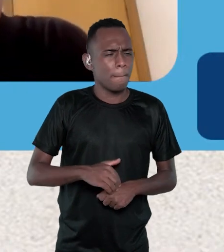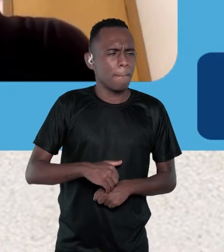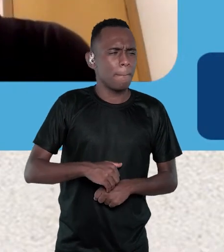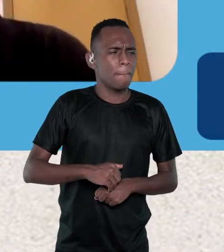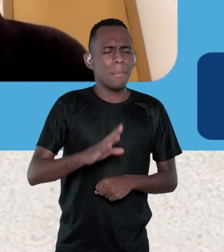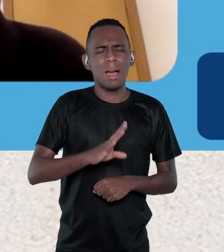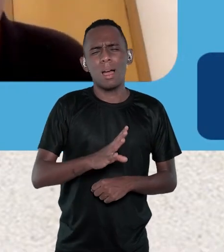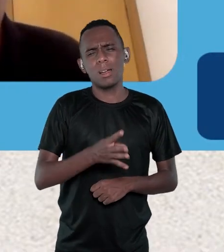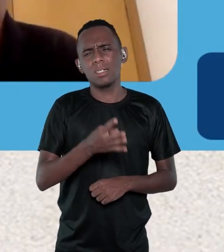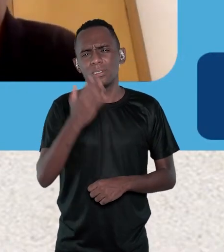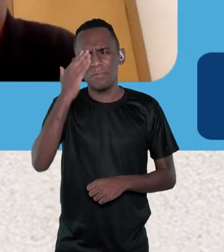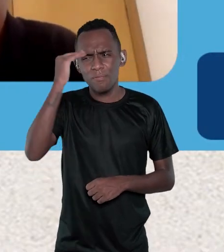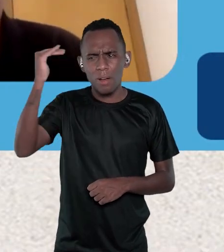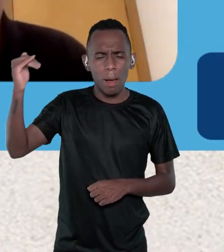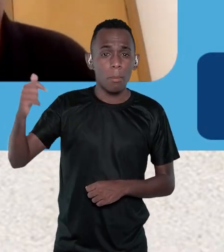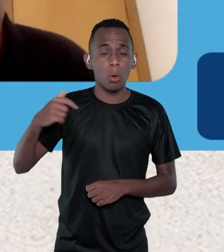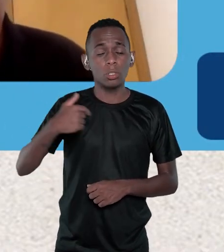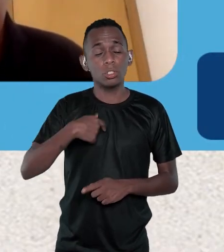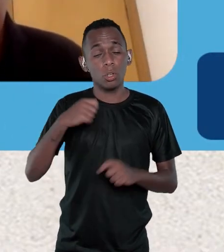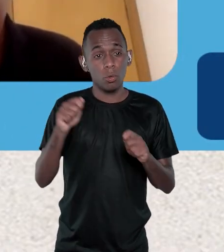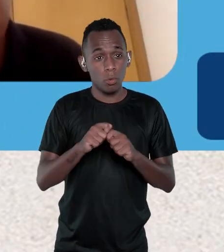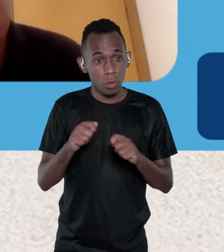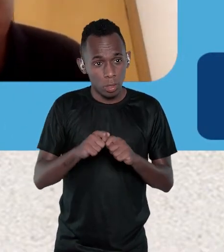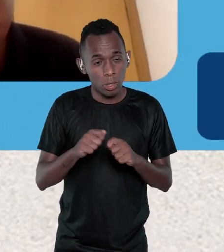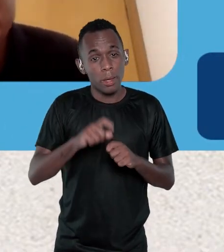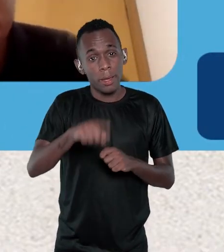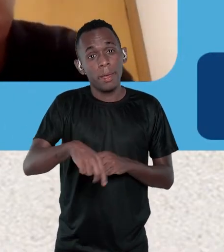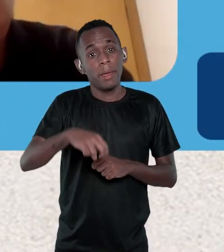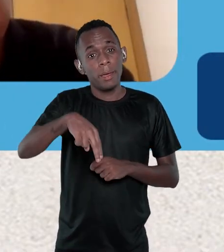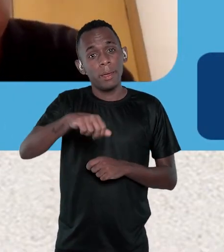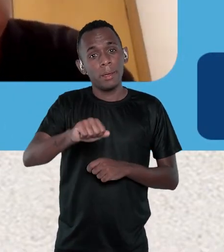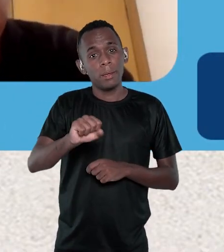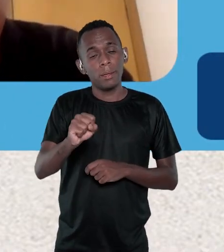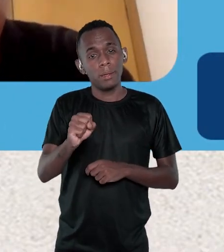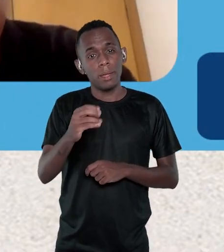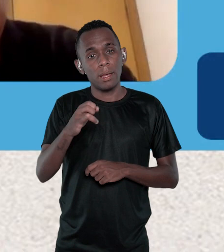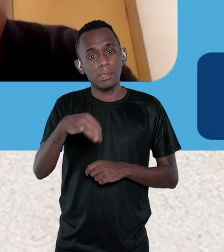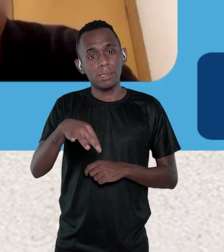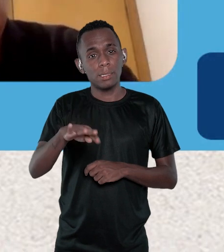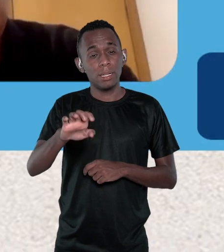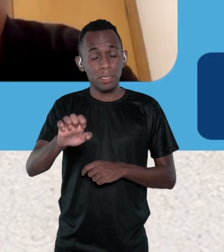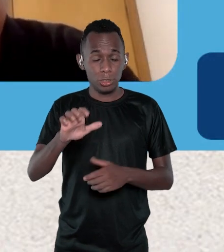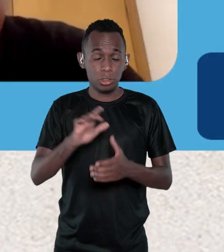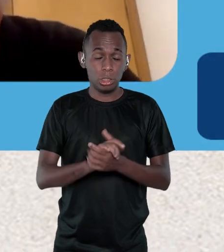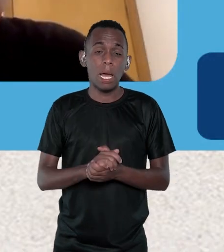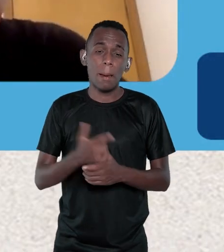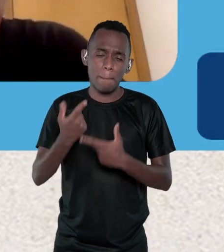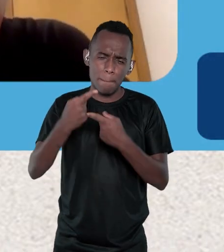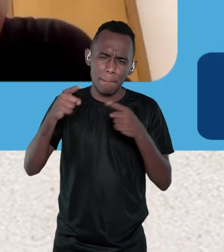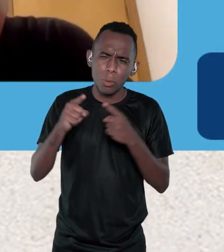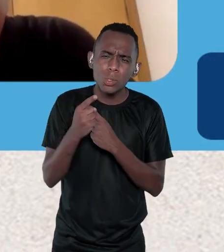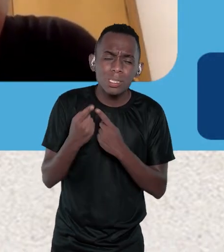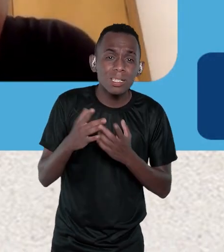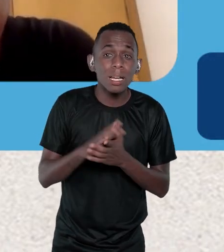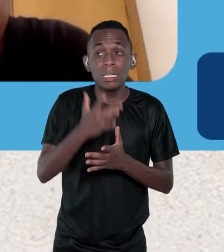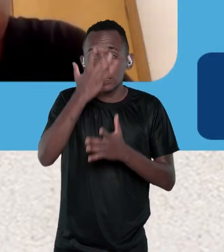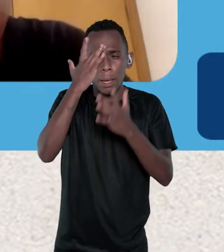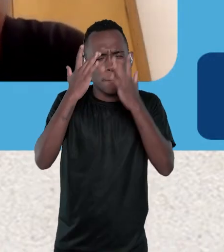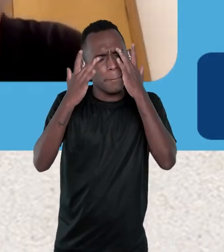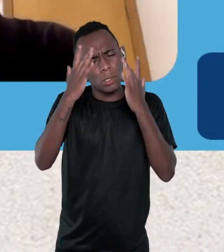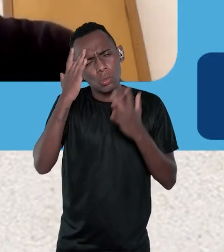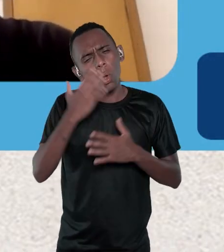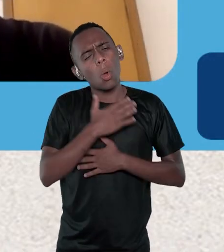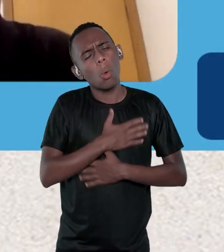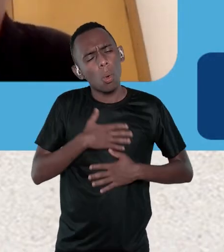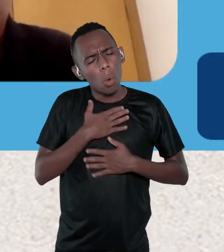que é mais conhecida entre as que eu já fiz, né? Que é Nascente, que é uma